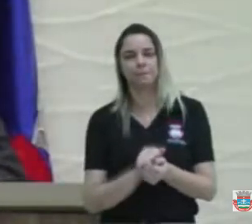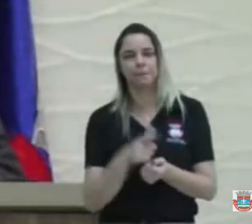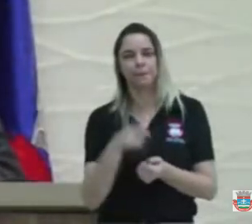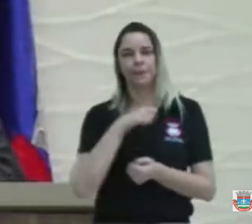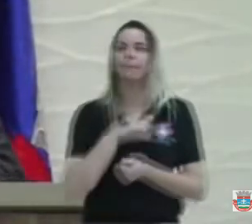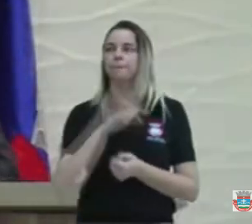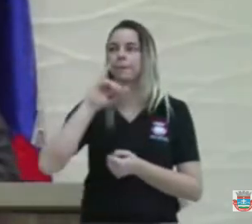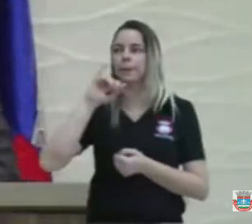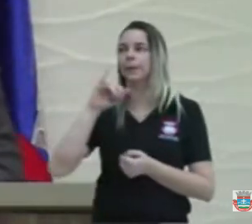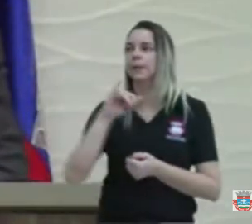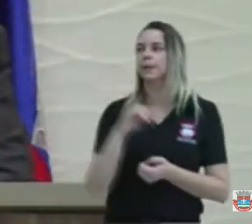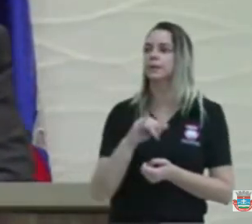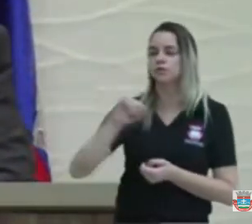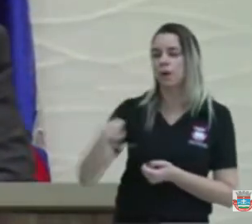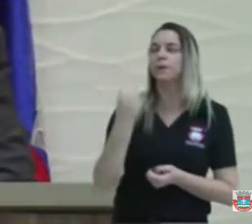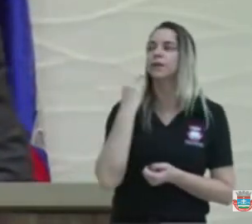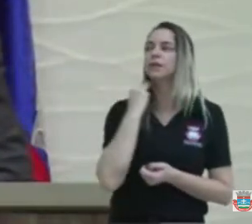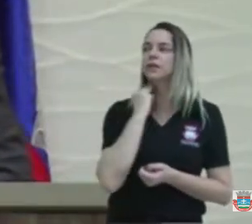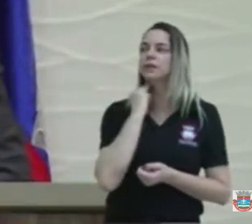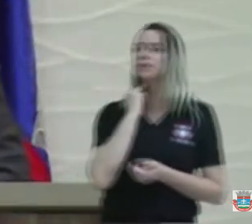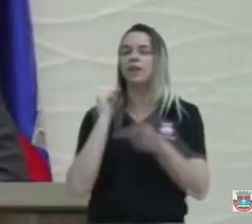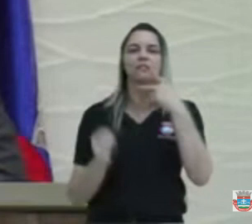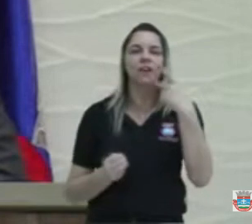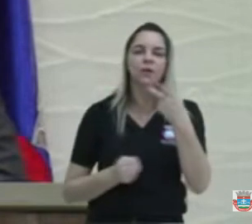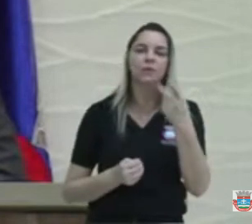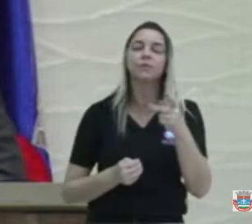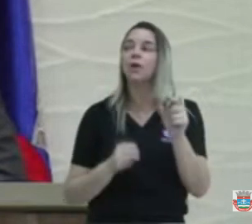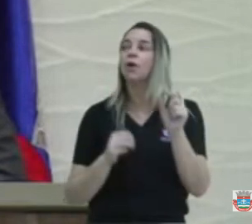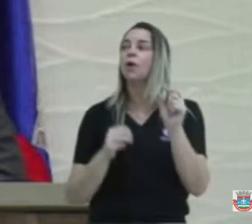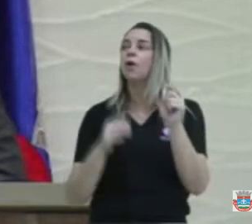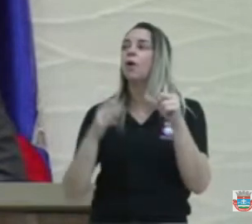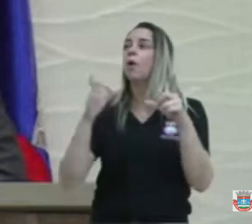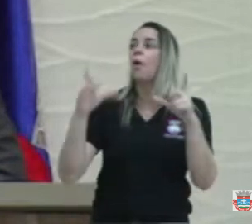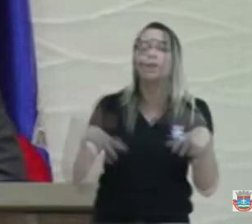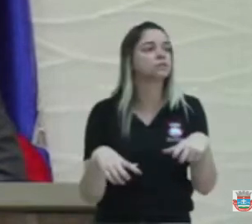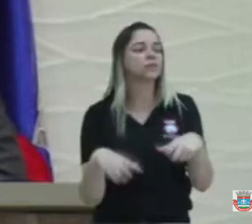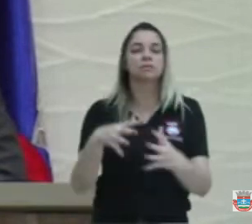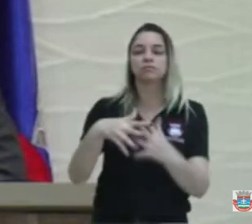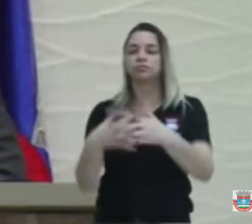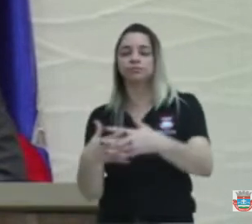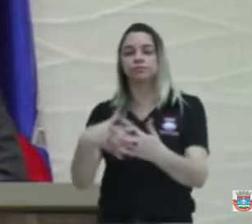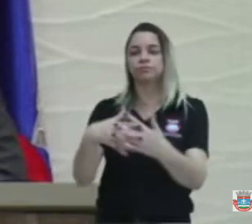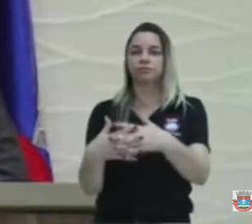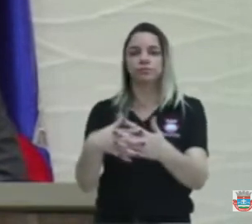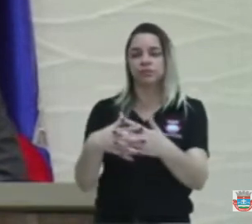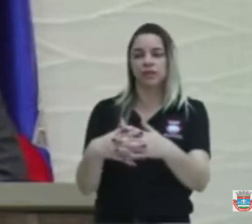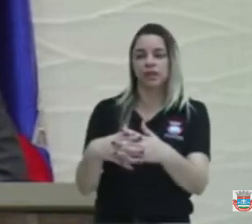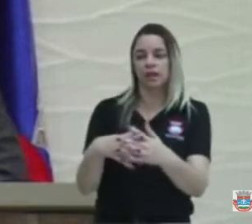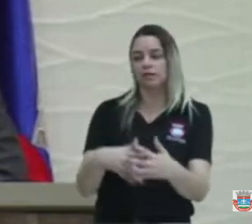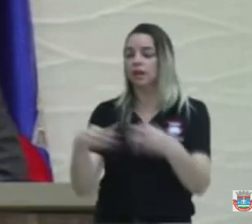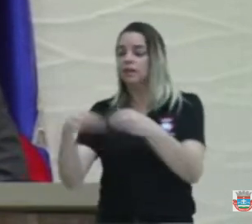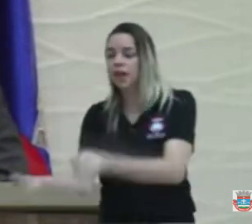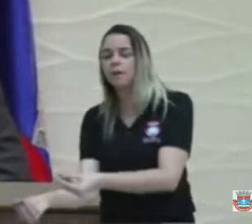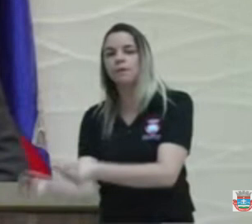João Medeiros falou, cadê as máquinas que o empresário colocou na zona rural, para